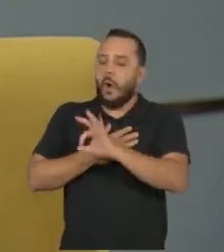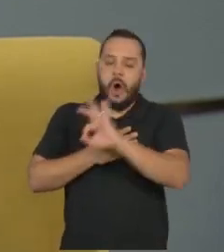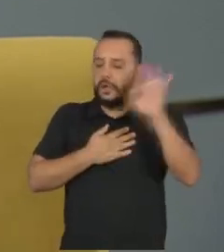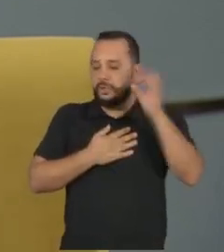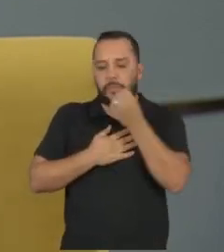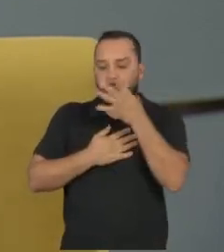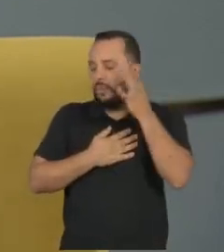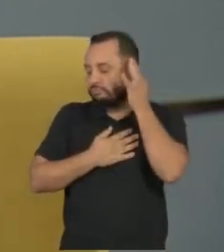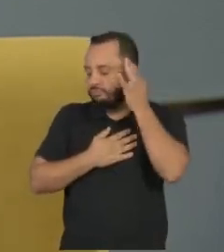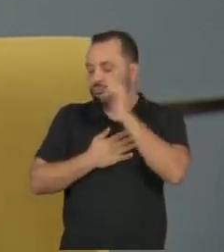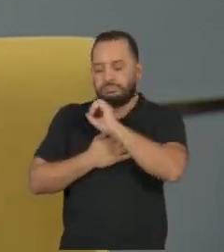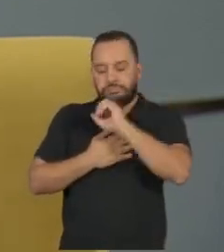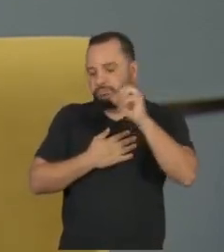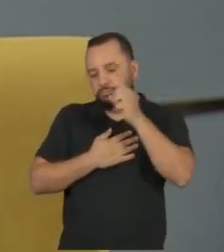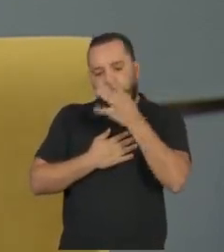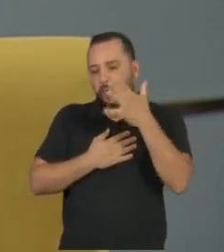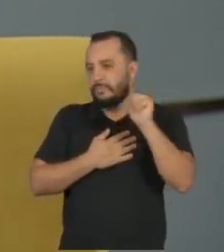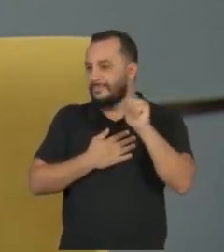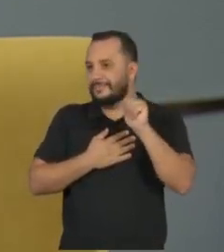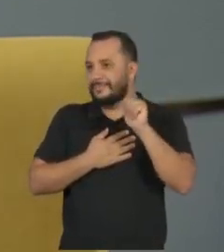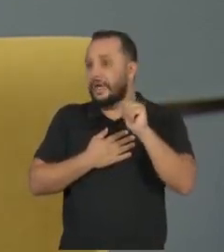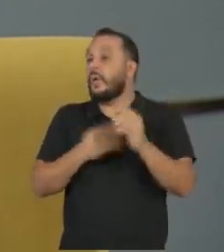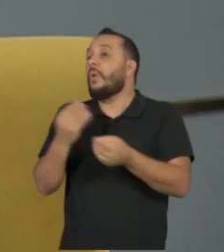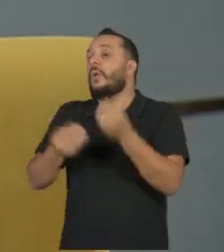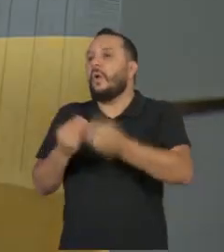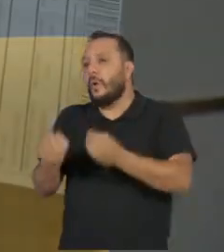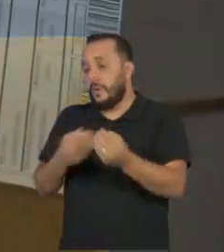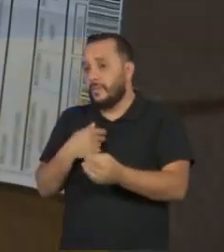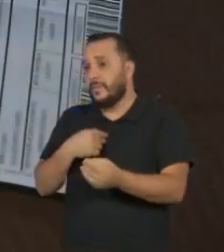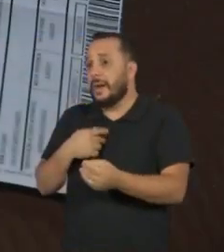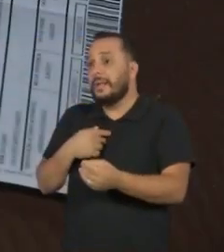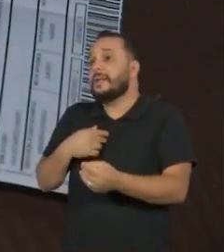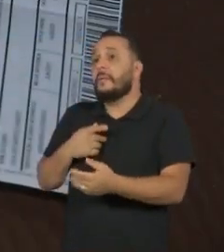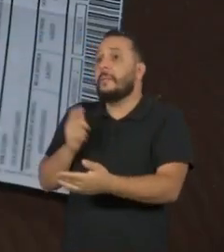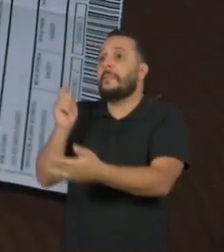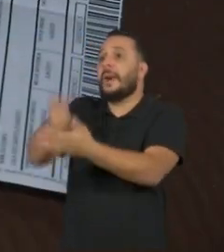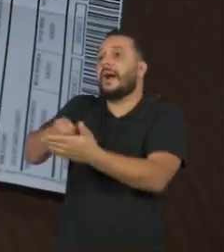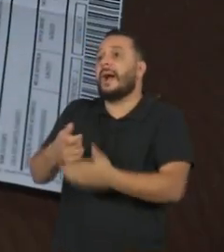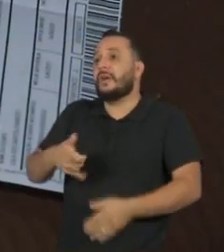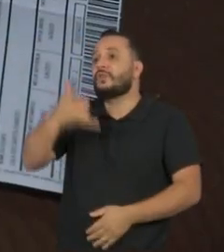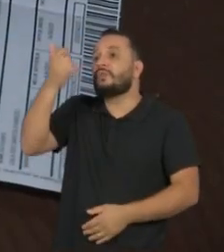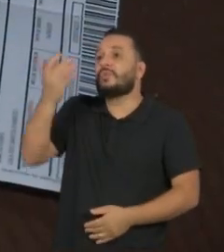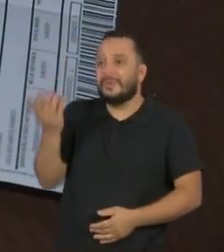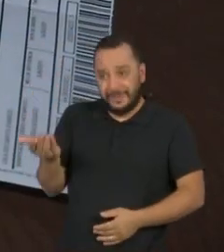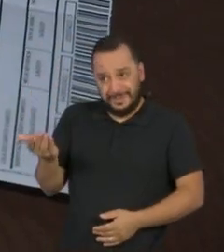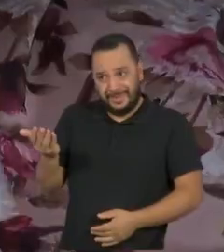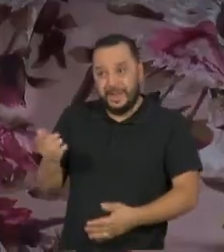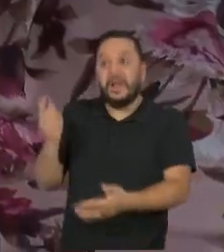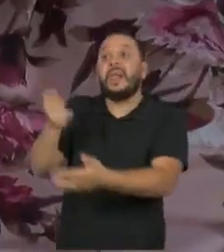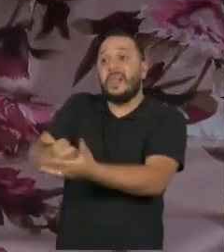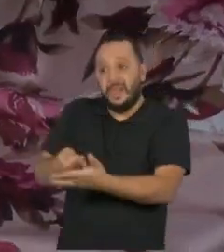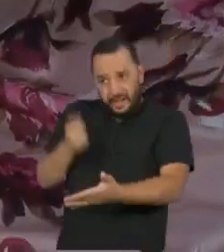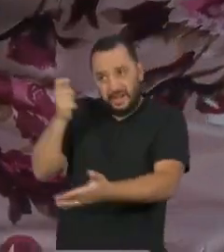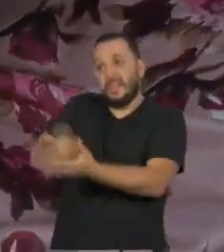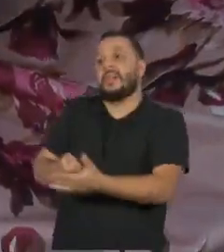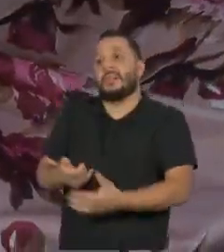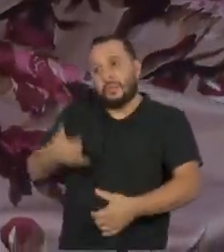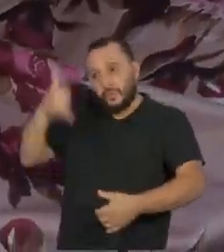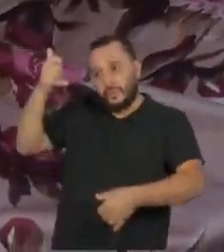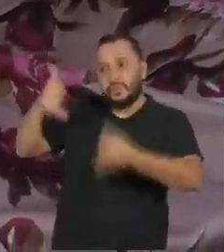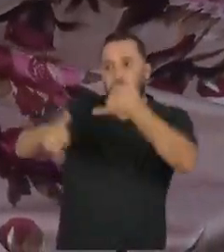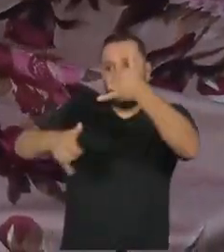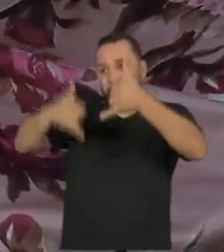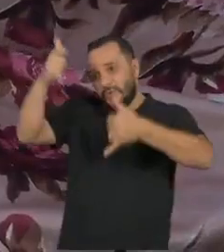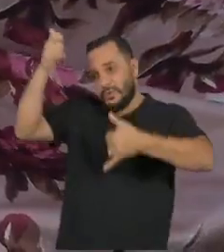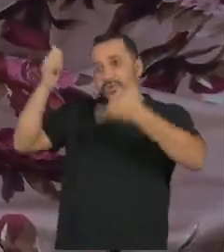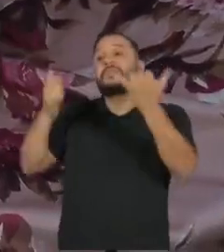você vai devolver aquele R$1.000 mais 100 ou 200 ou 300 de juro? Que despesa você vai tirar do seu orçamento atual para dar